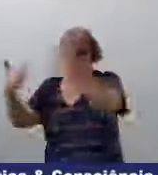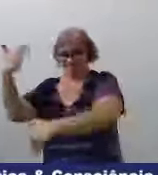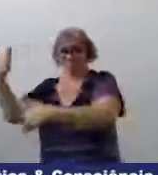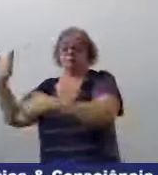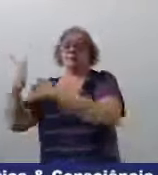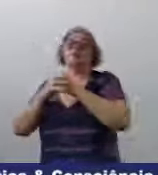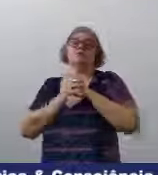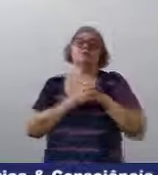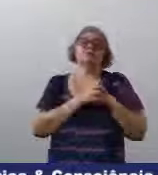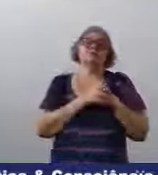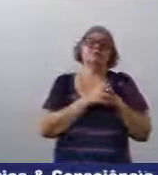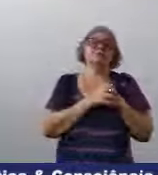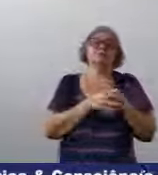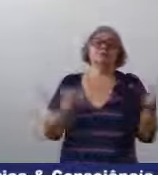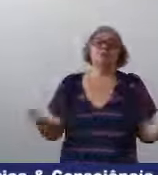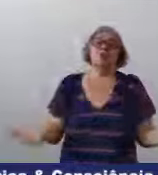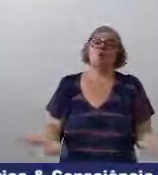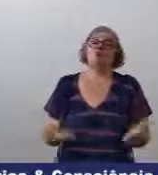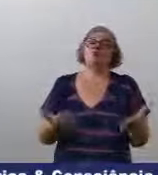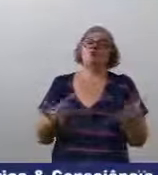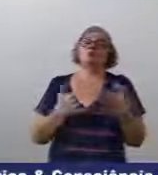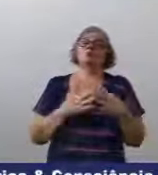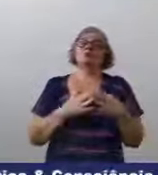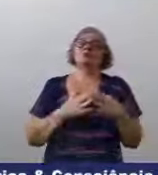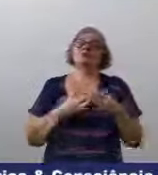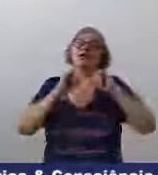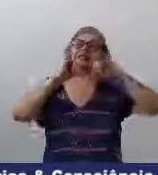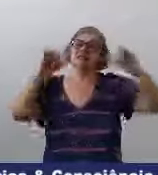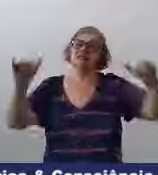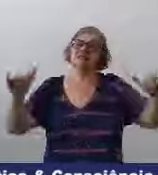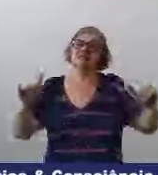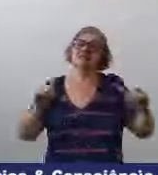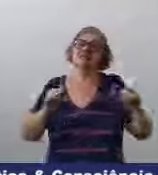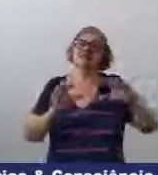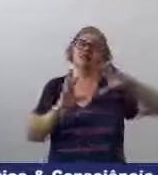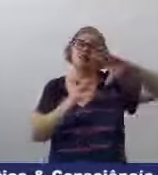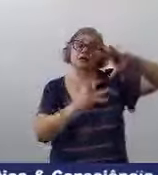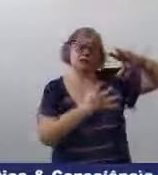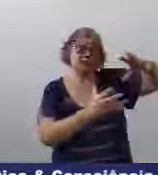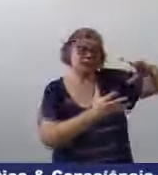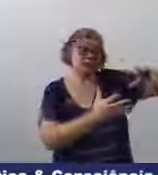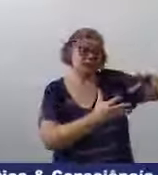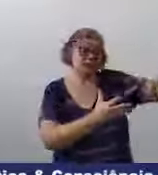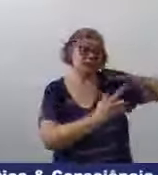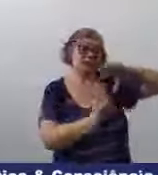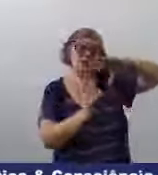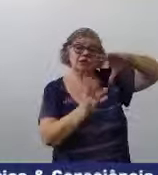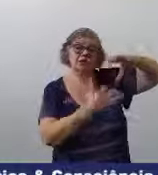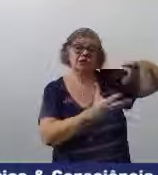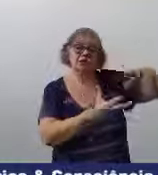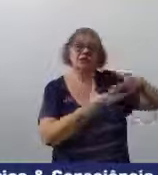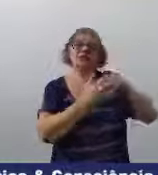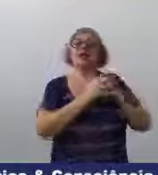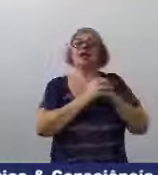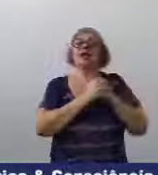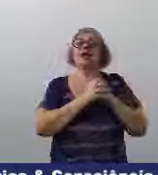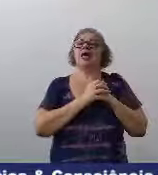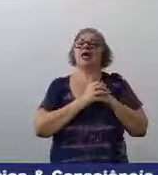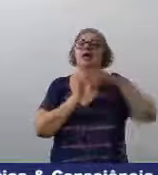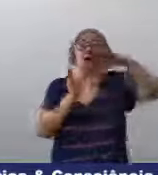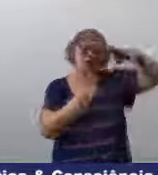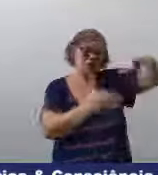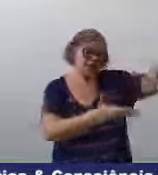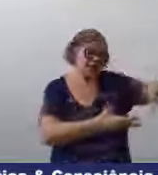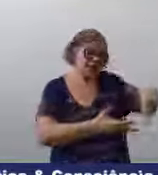teste e existe comprovação. Agora, hoje, querer dizer, por exemplo, que a Terra é plana é